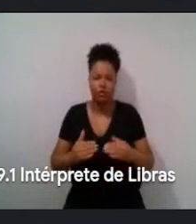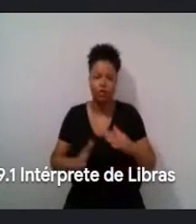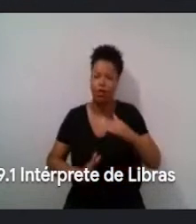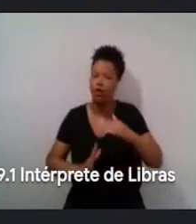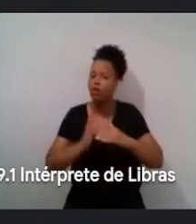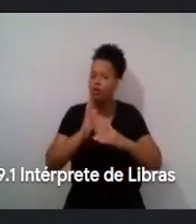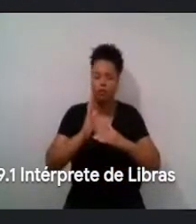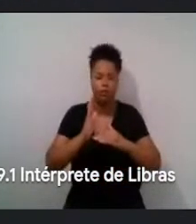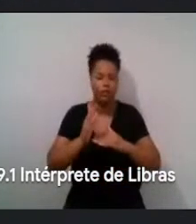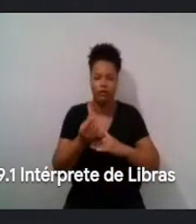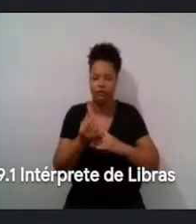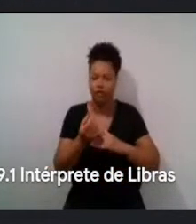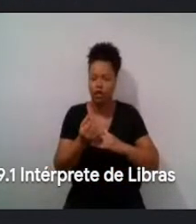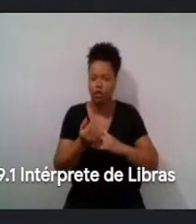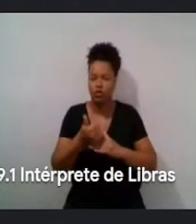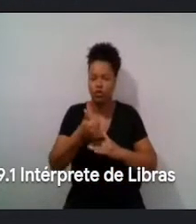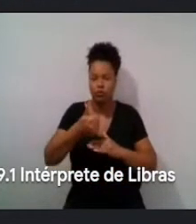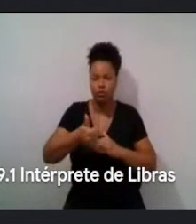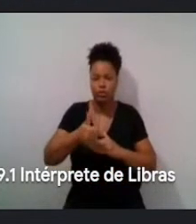R$ 1.064.